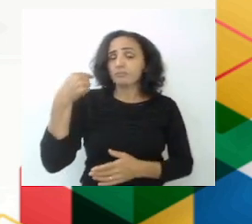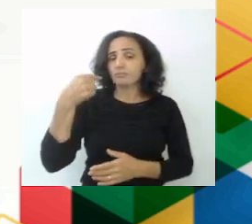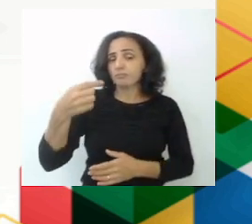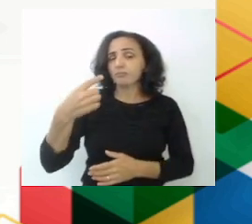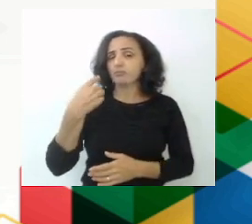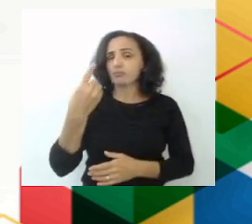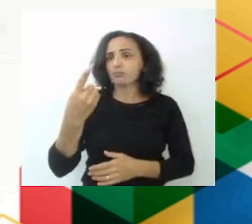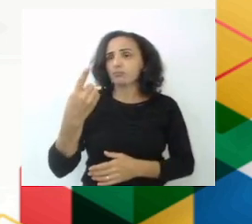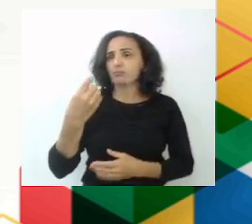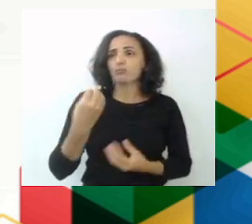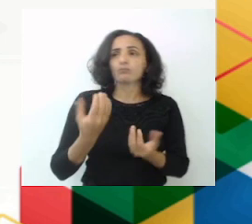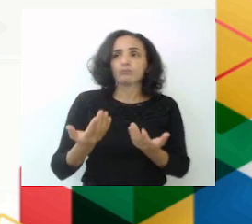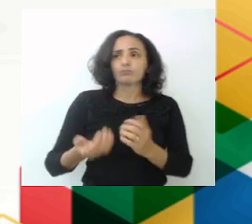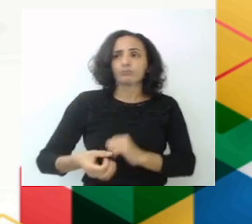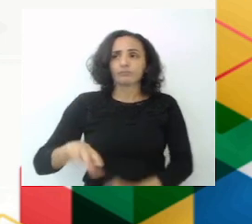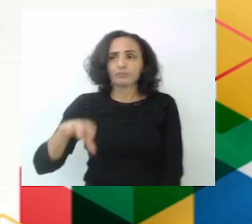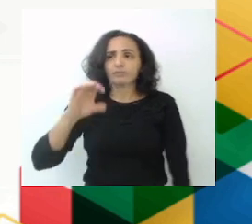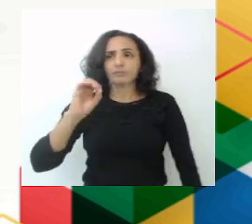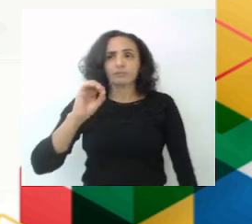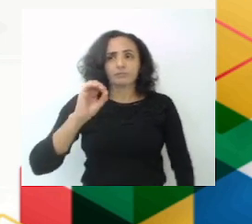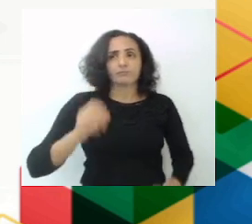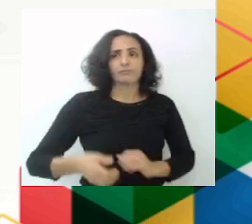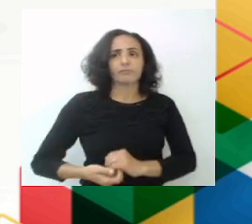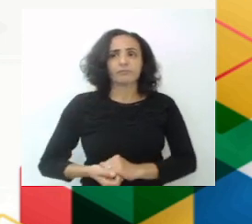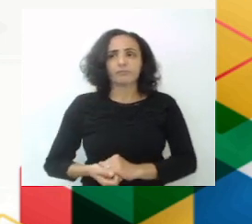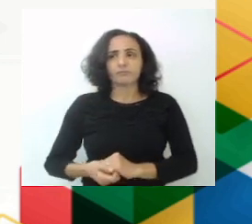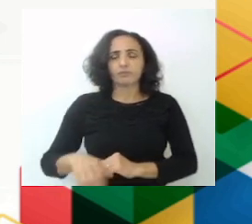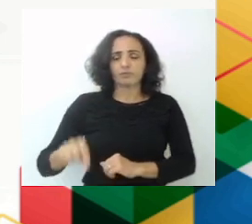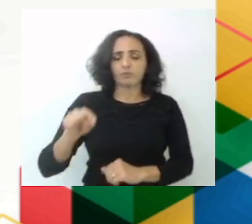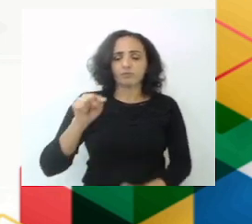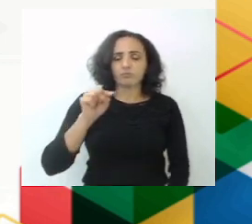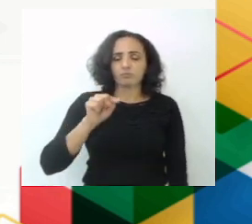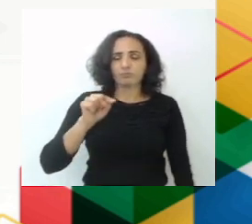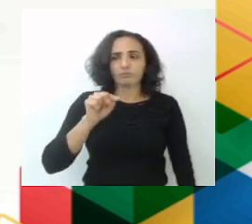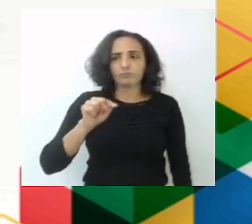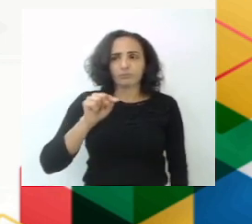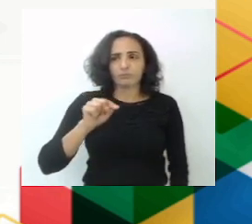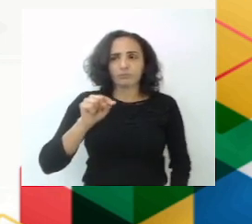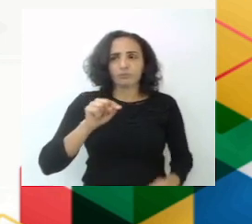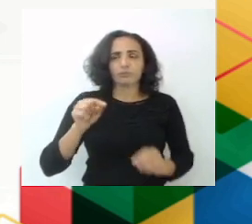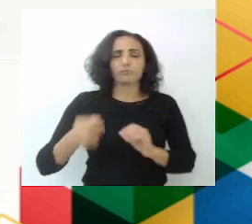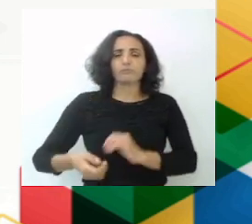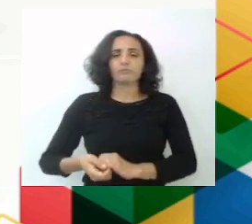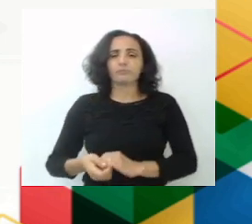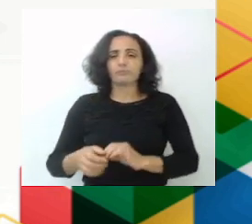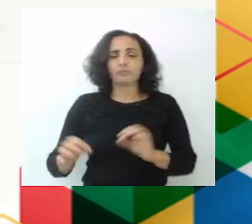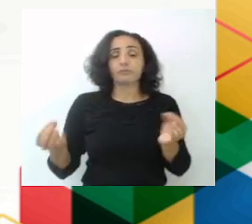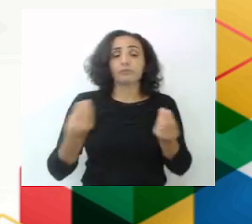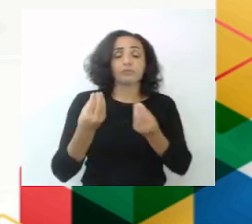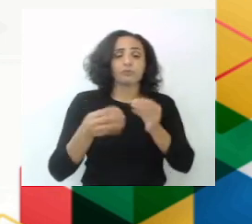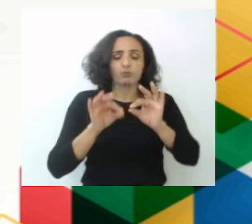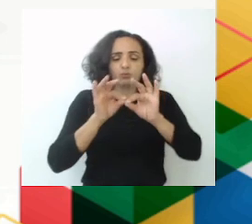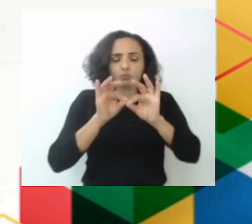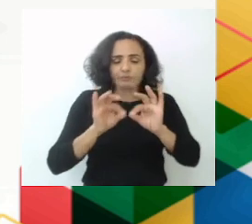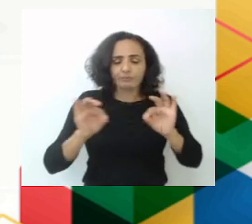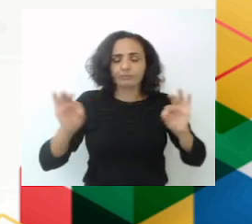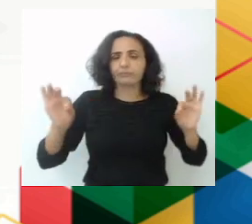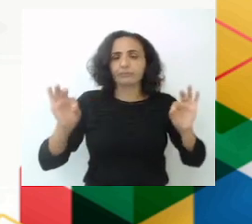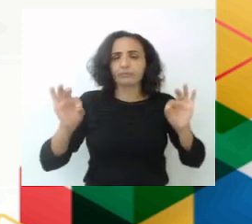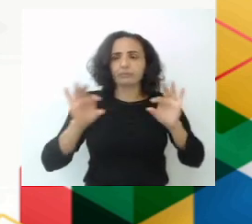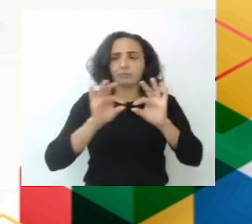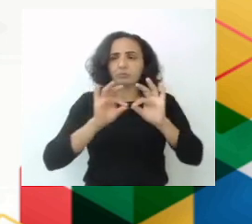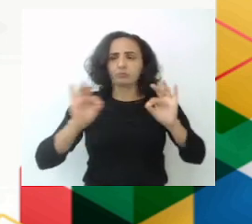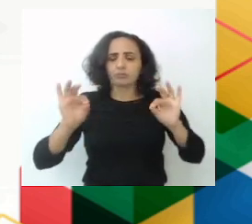y é 0, significa que o ponto está sobre o eixo horizontal. E a gente vai ver que isso aí tem um significado. Esse ponto que